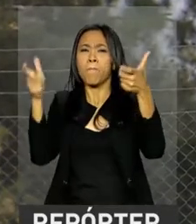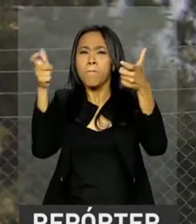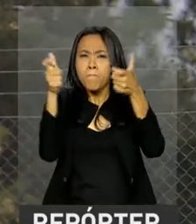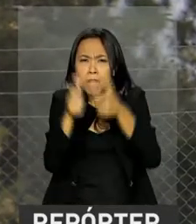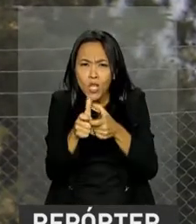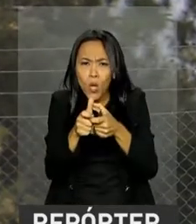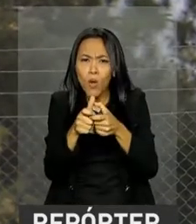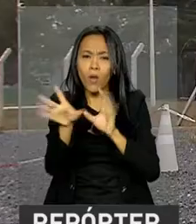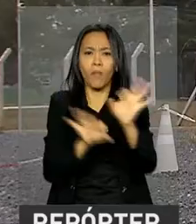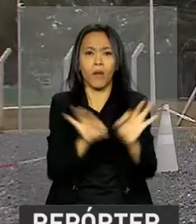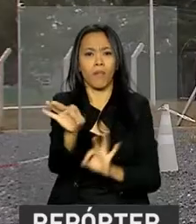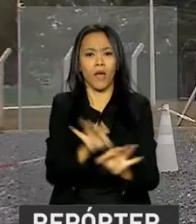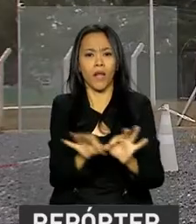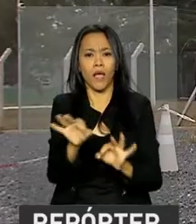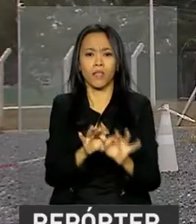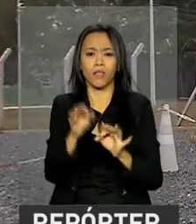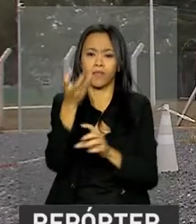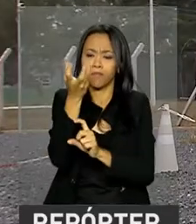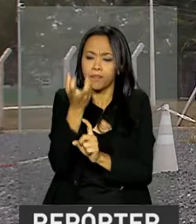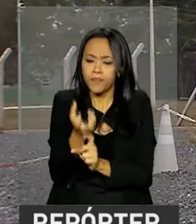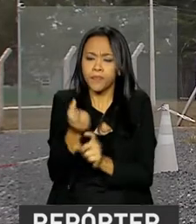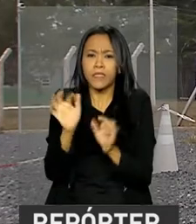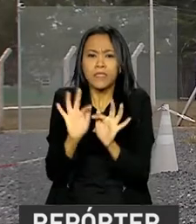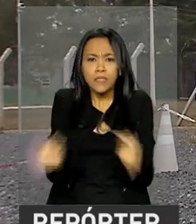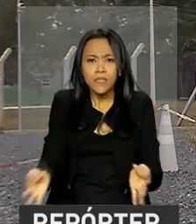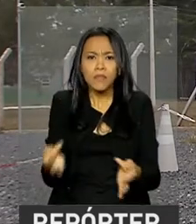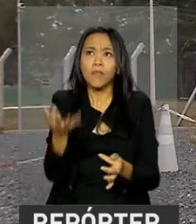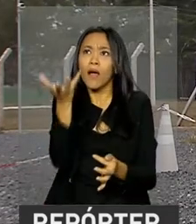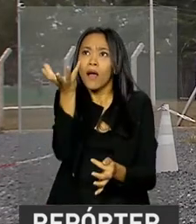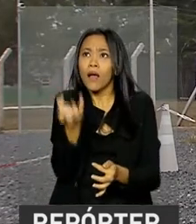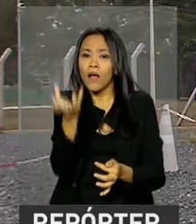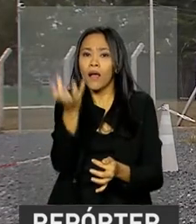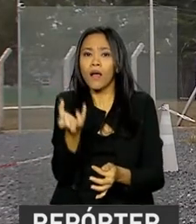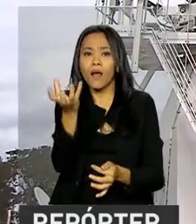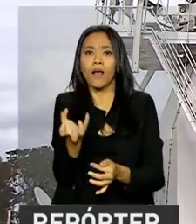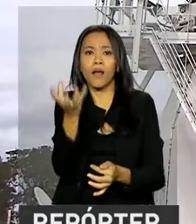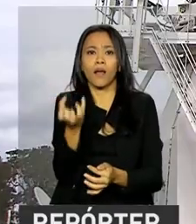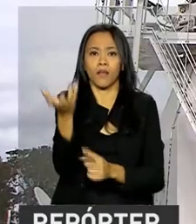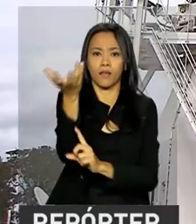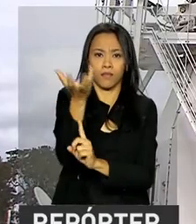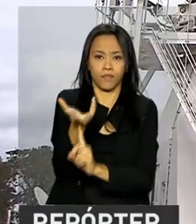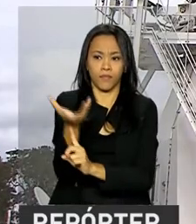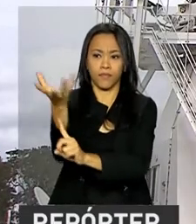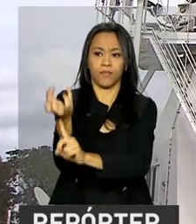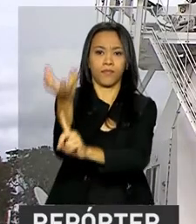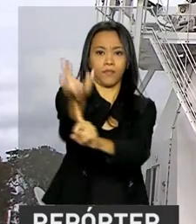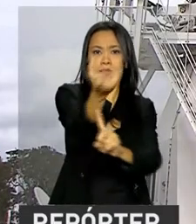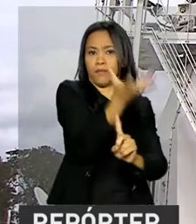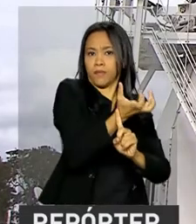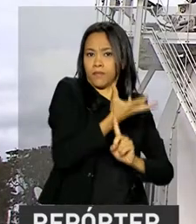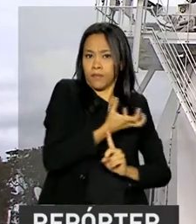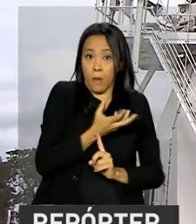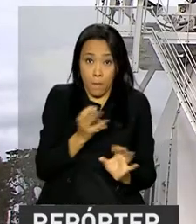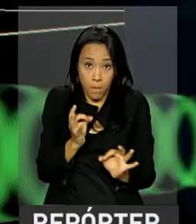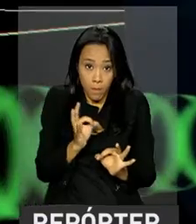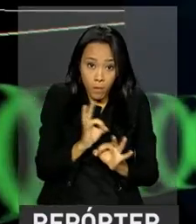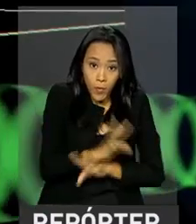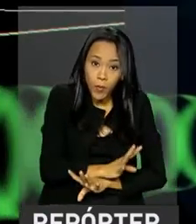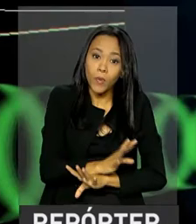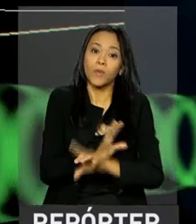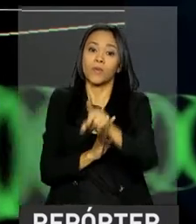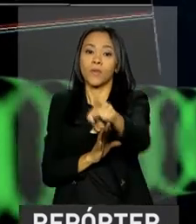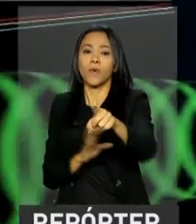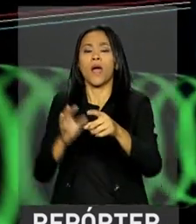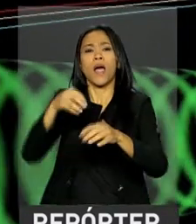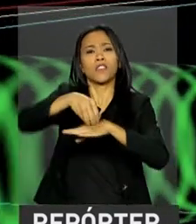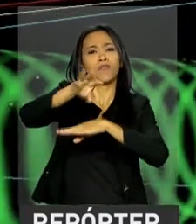sendo preparadas para garantir a qualidade do sinal a ser recebido. Quando o sistema estiver em pleno funcionamento, os